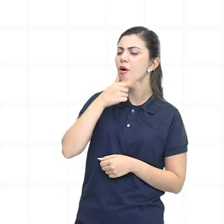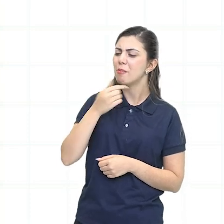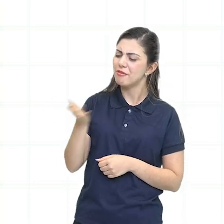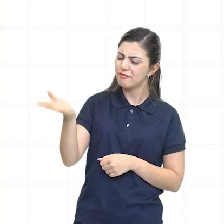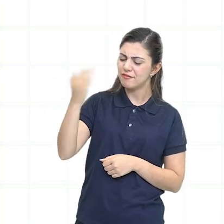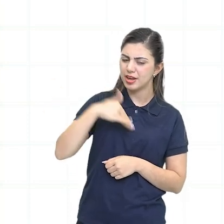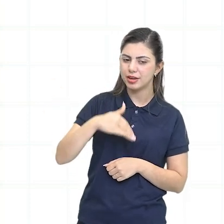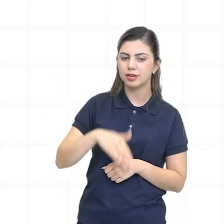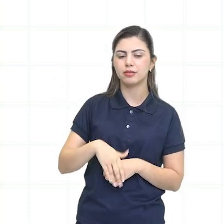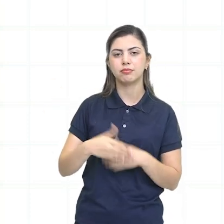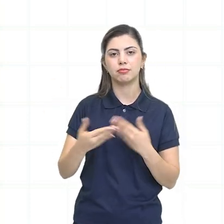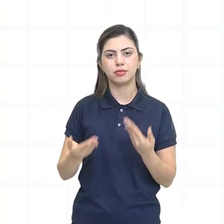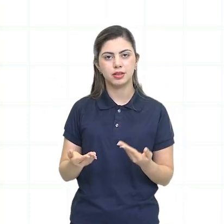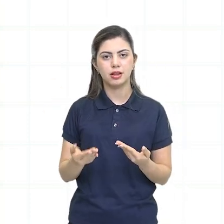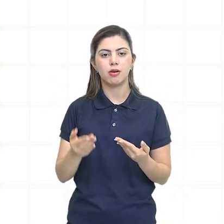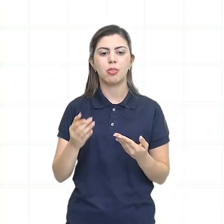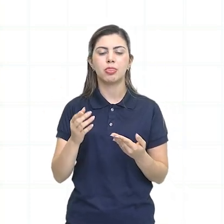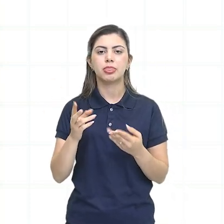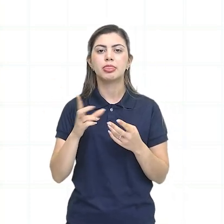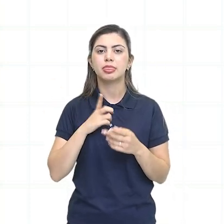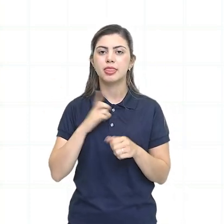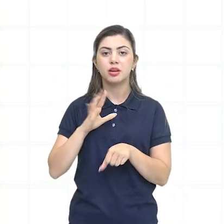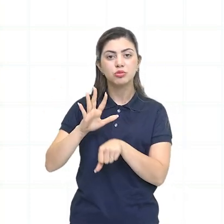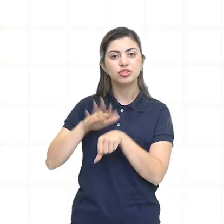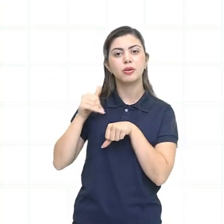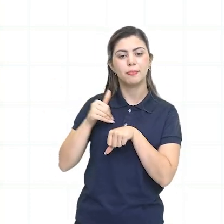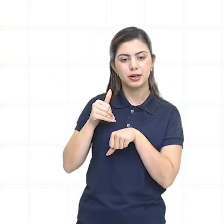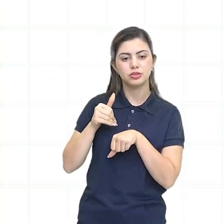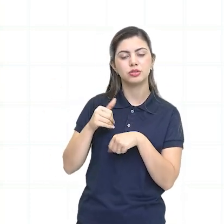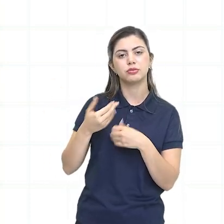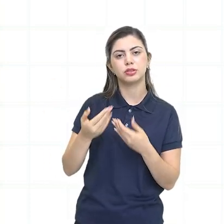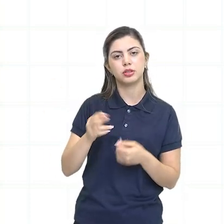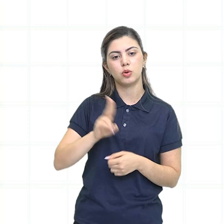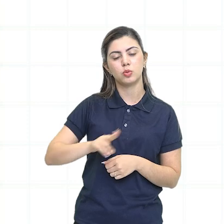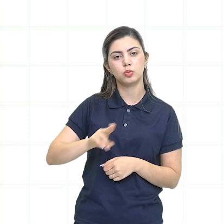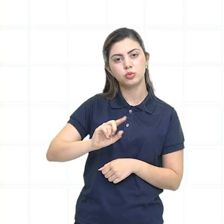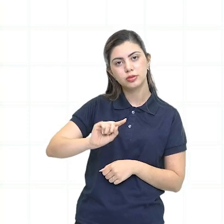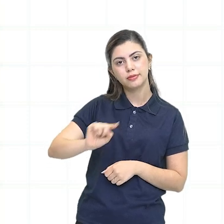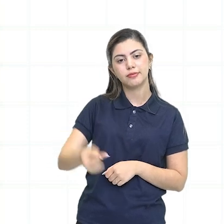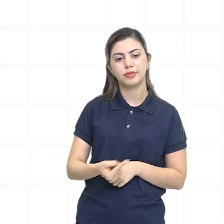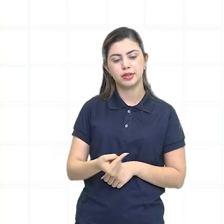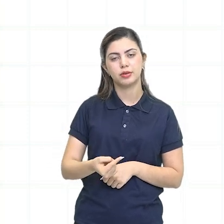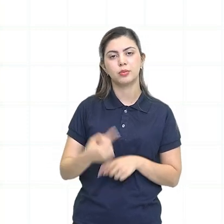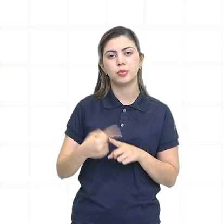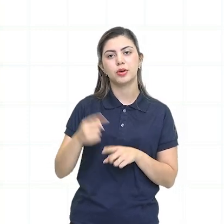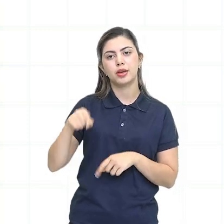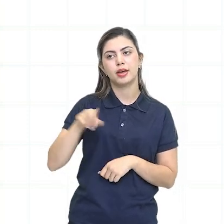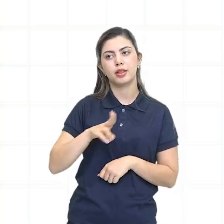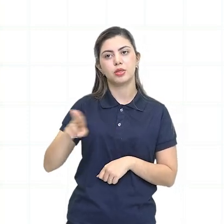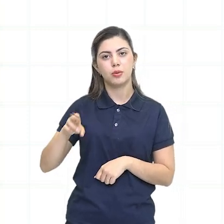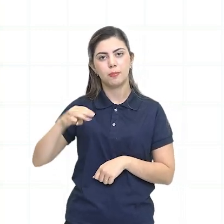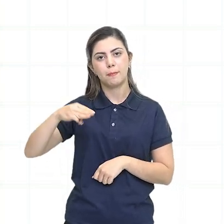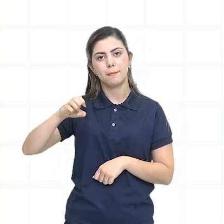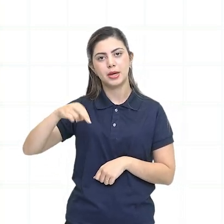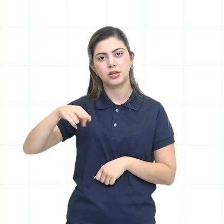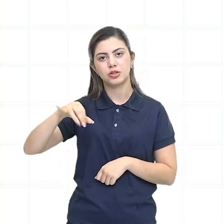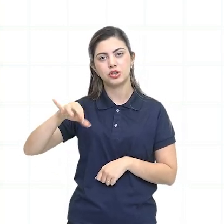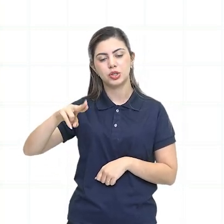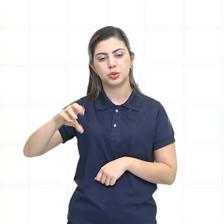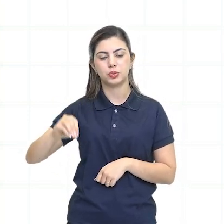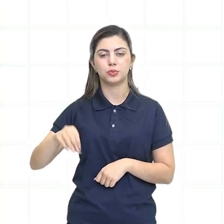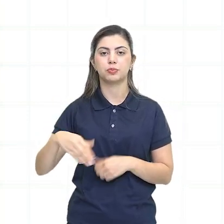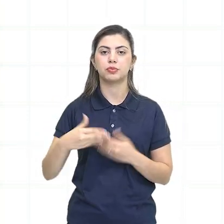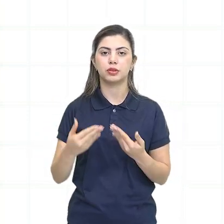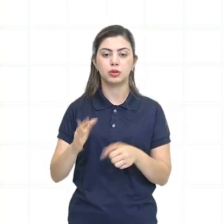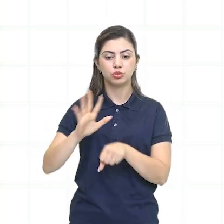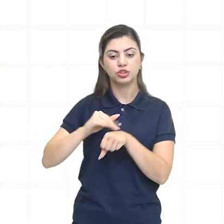eu chamei, né, eu apelei. Eu invoquei o nome menino. Vocativo sempre com